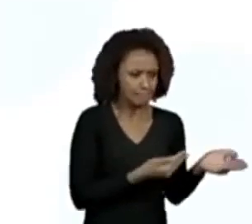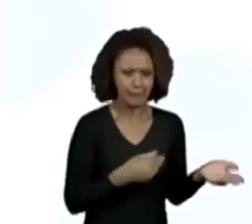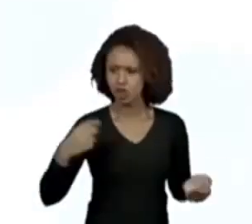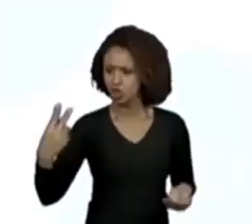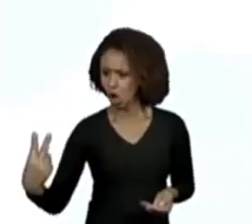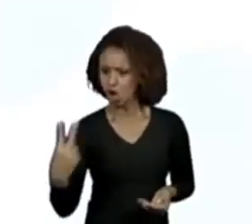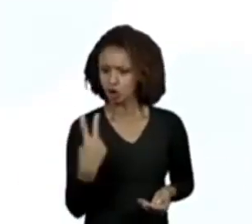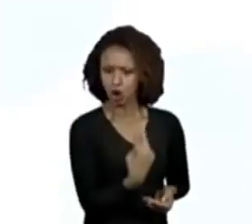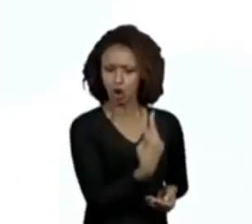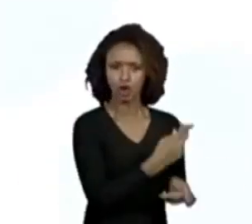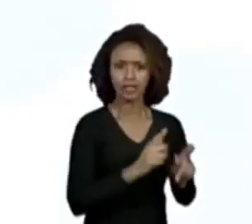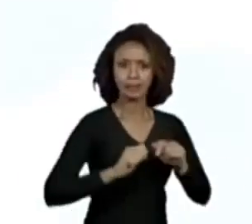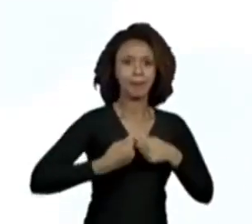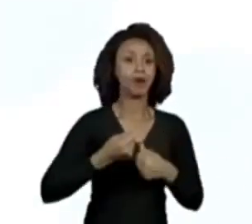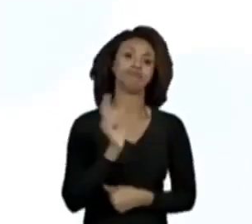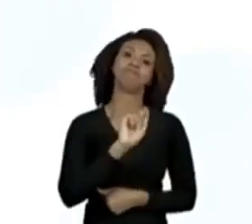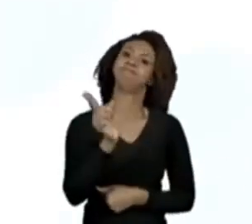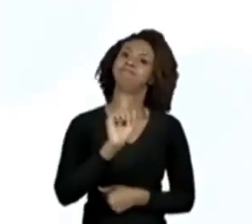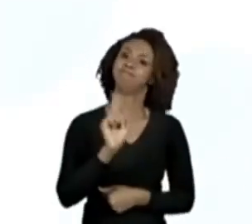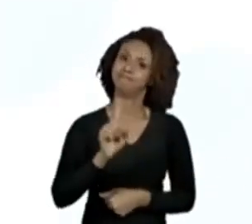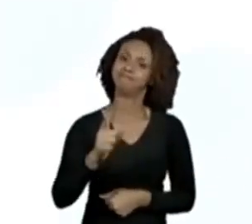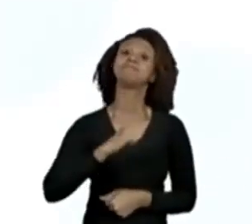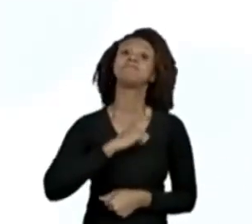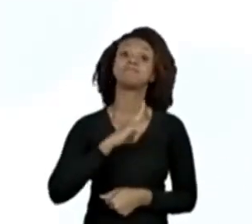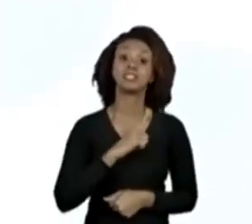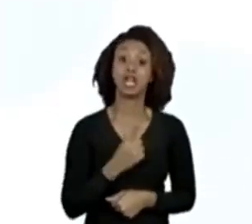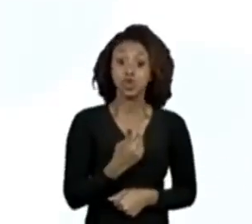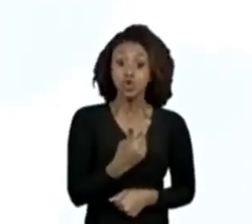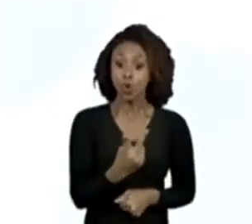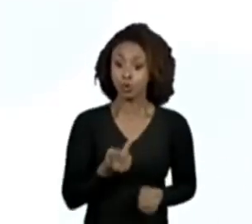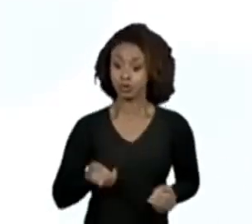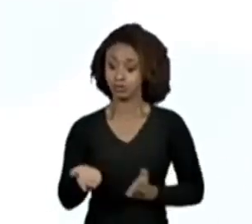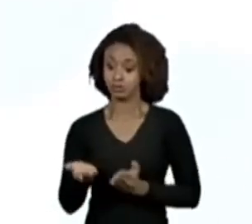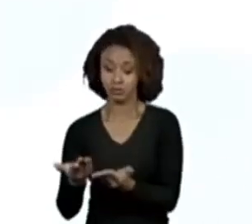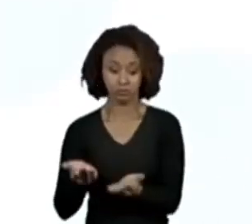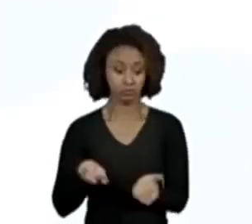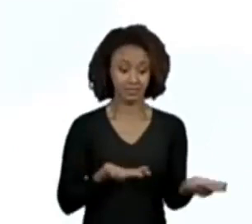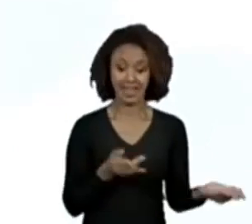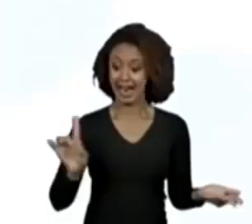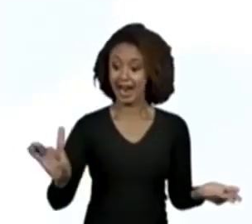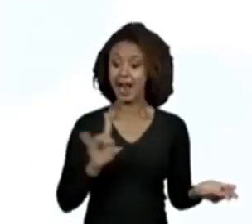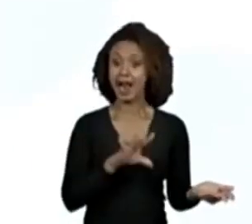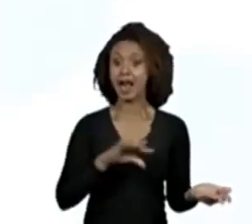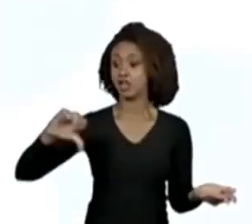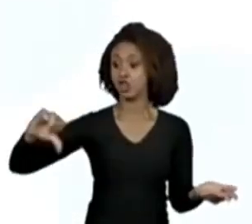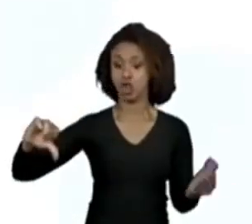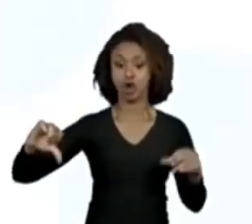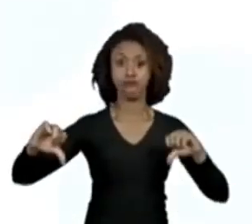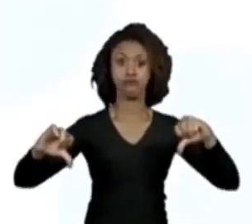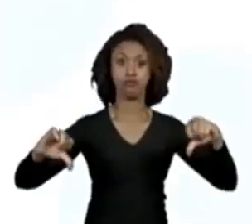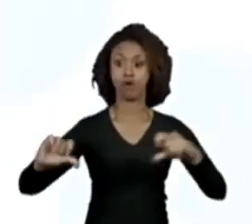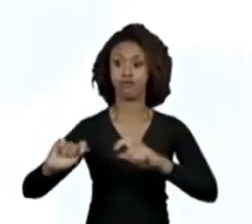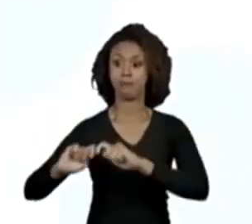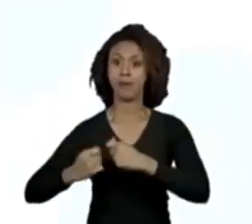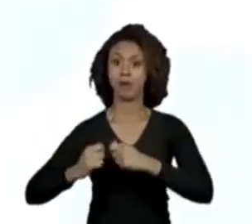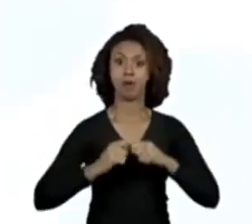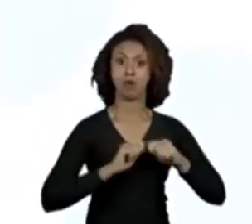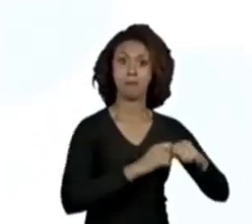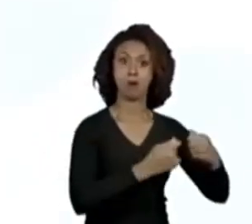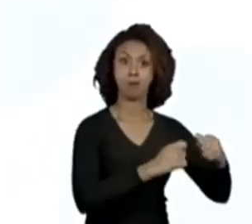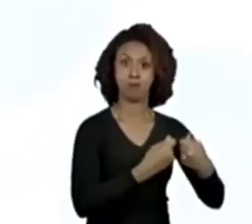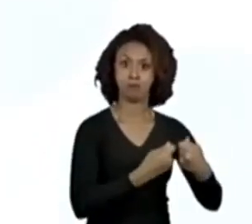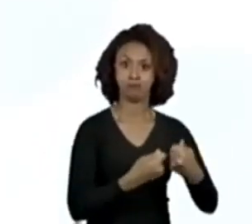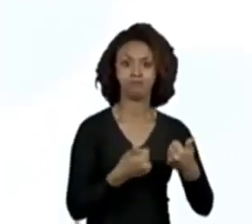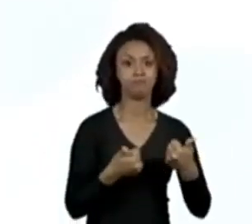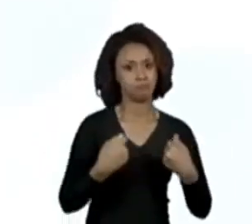tenho 2 assadeiras com 9 pães em cada uma. Então, a gente tem que considerar isso. Tudo